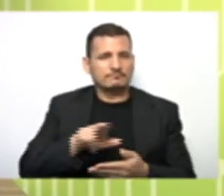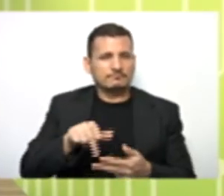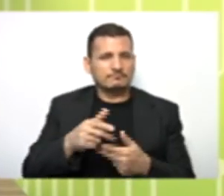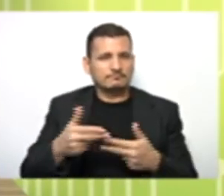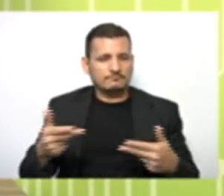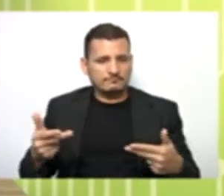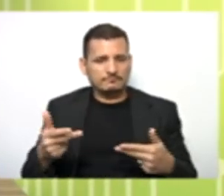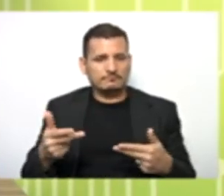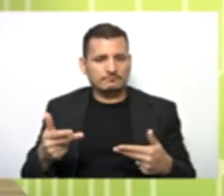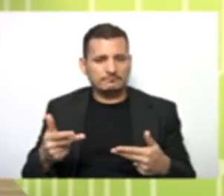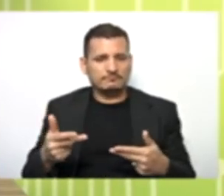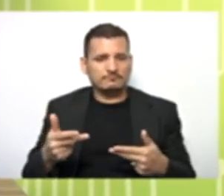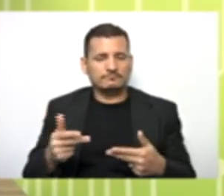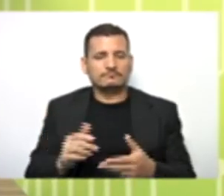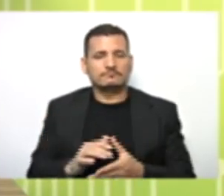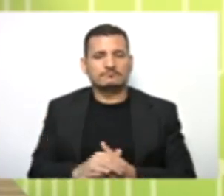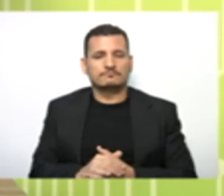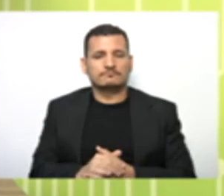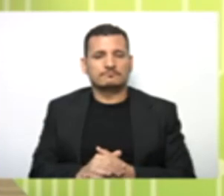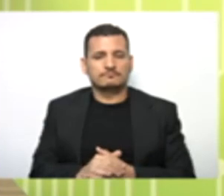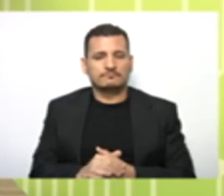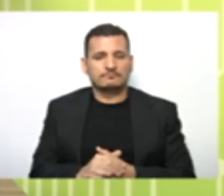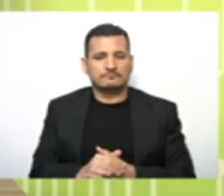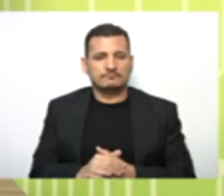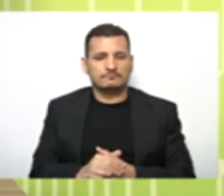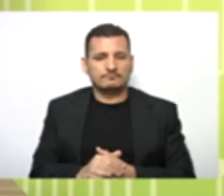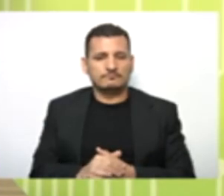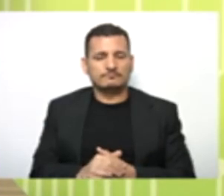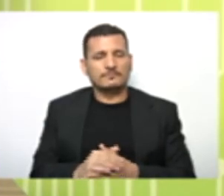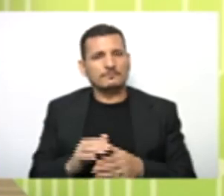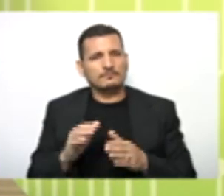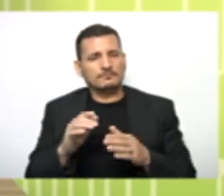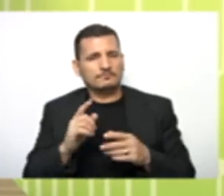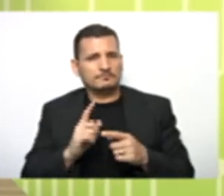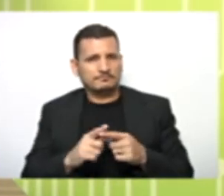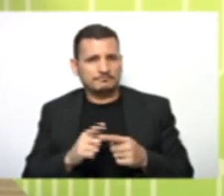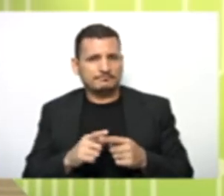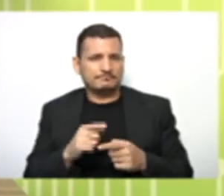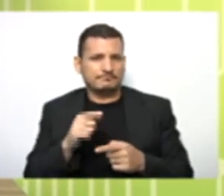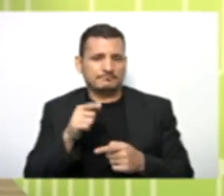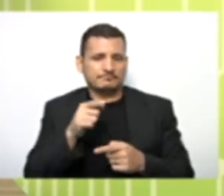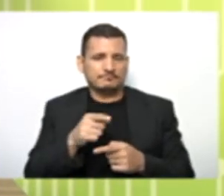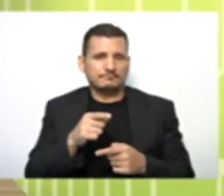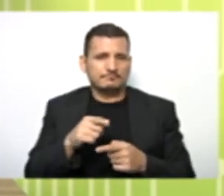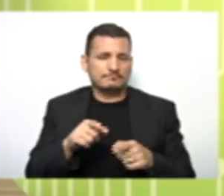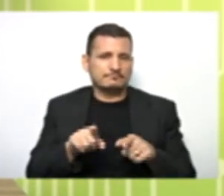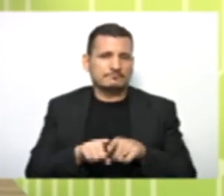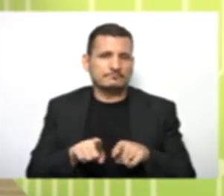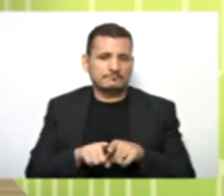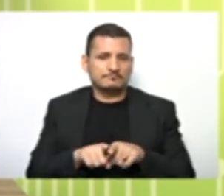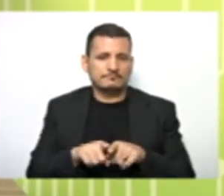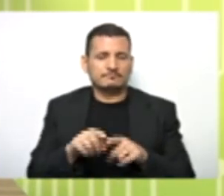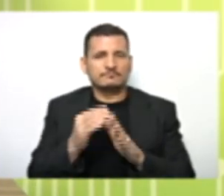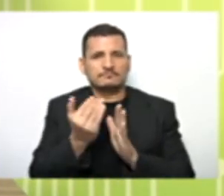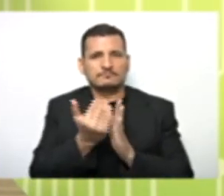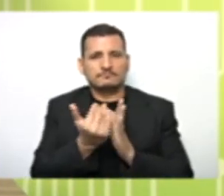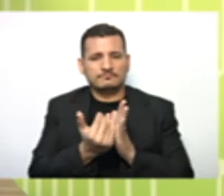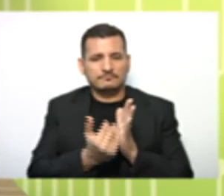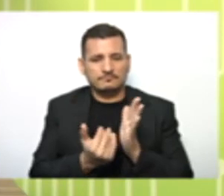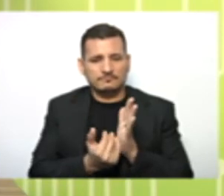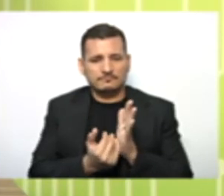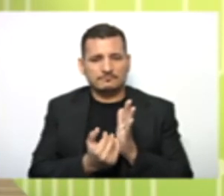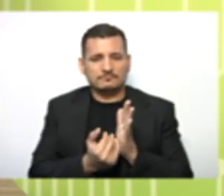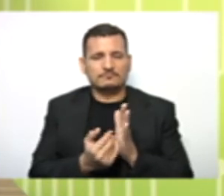ações aí ao longo dessa edição de texto. Por esse motivo, ele também é considerado um programa